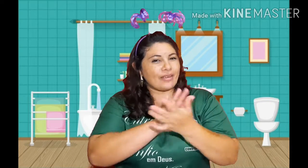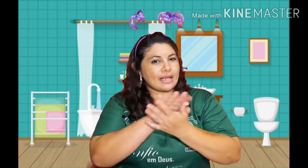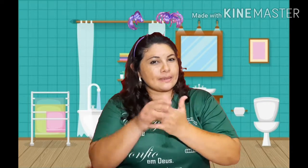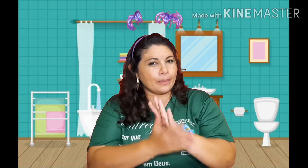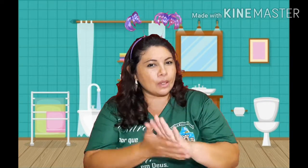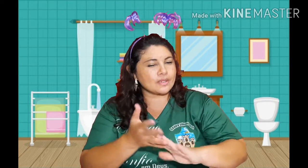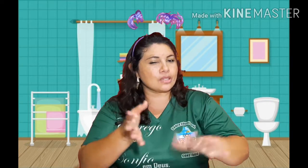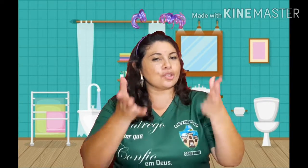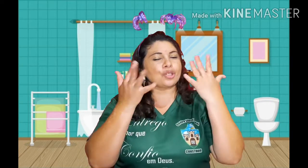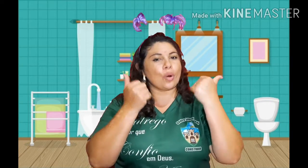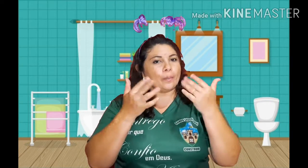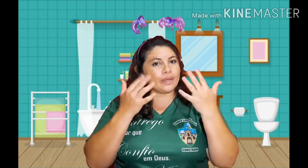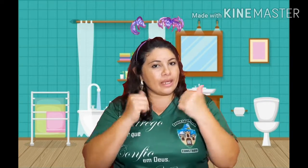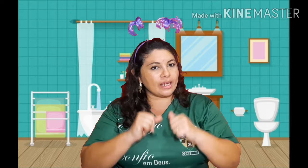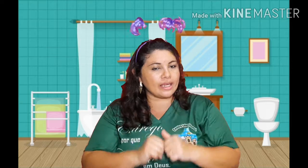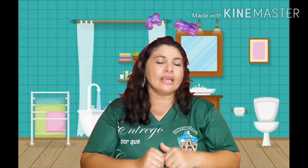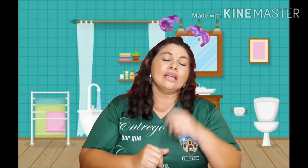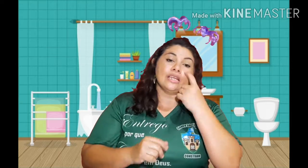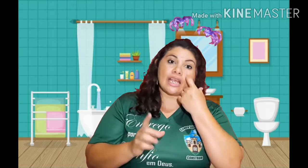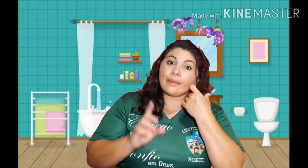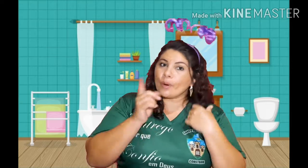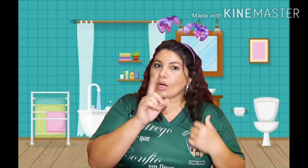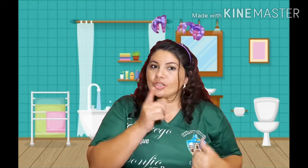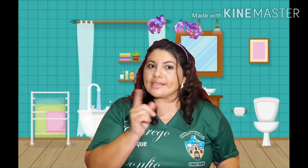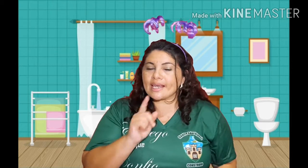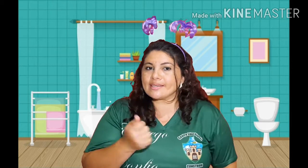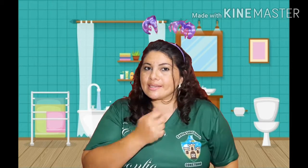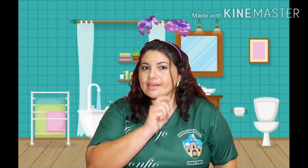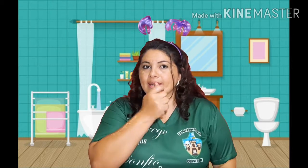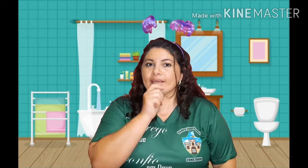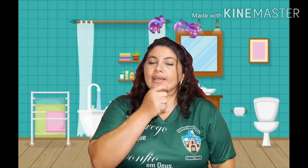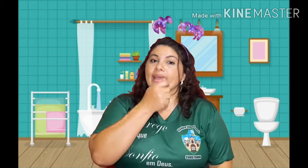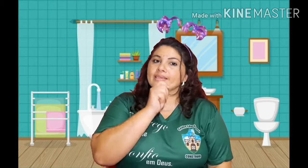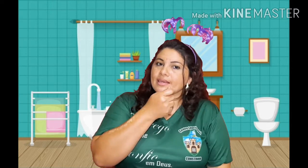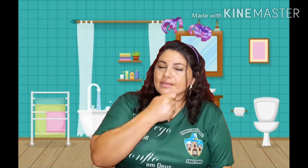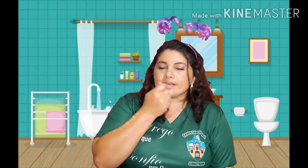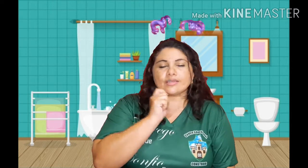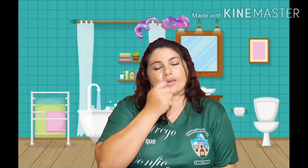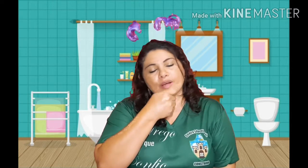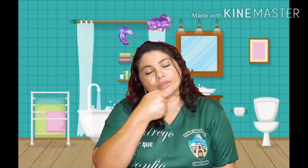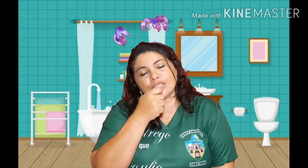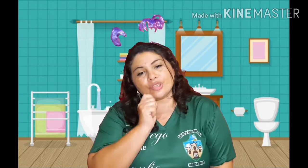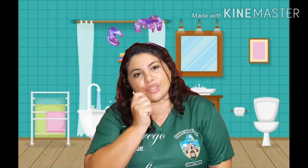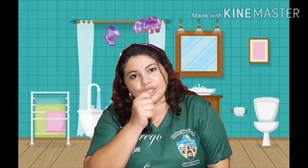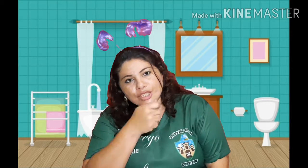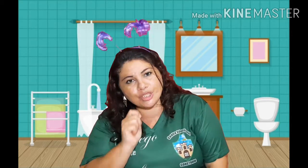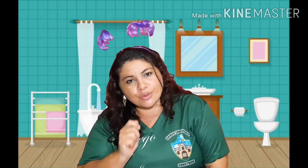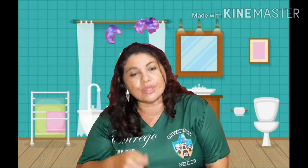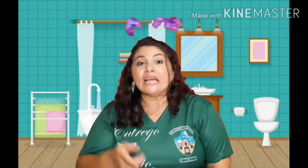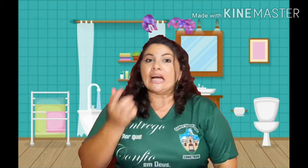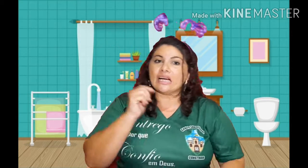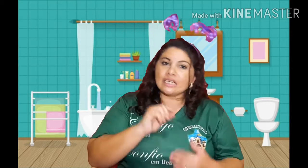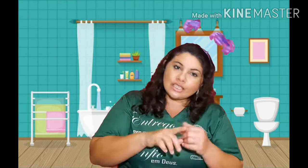De lavar as mãos antes de comer. Ninguém pode esquecer, né? Esquecer de escovar o